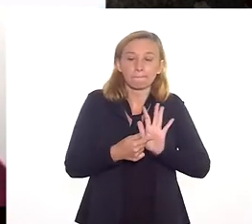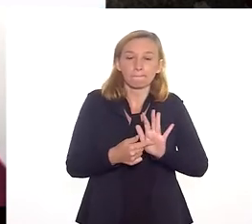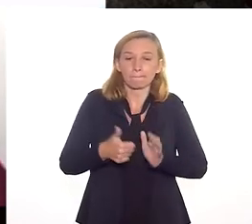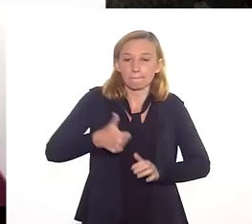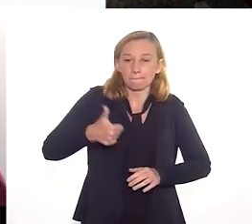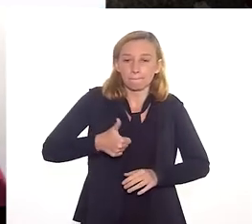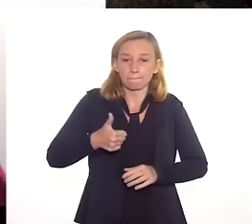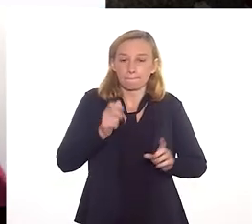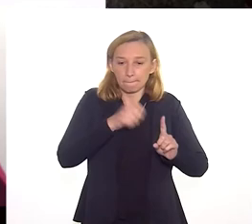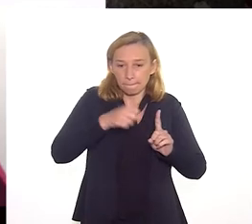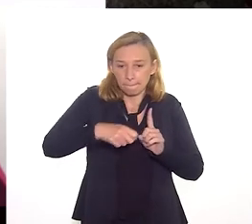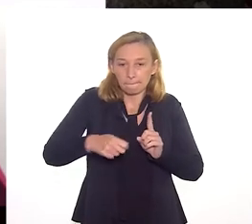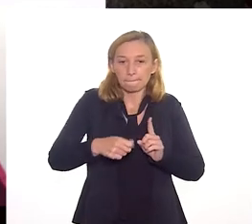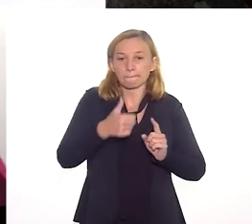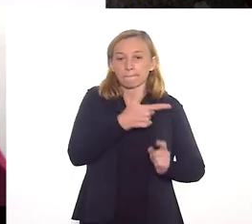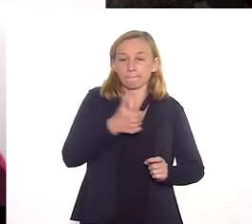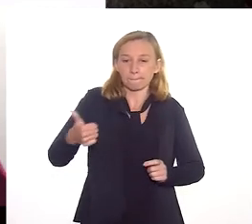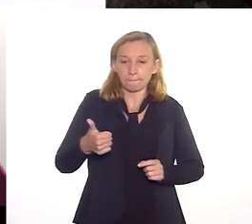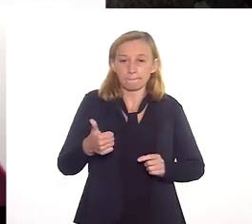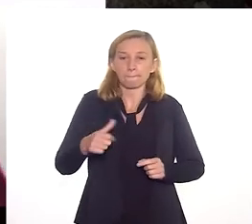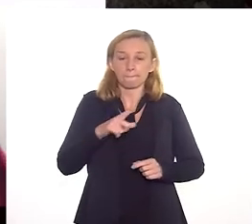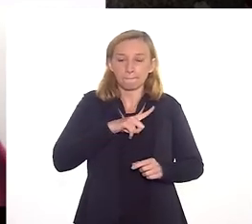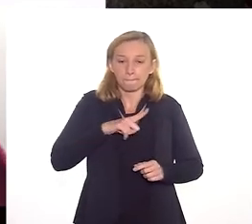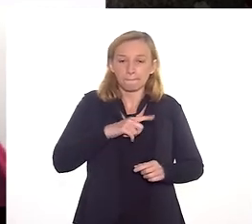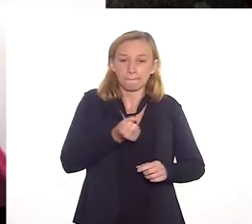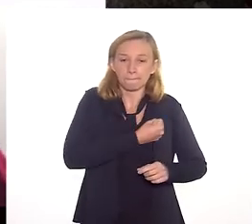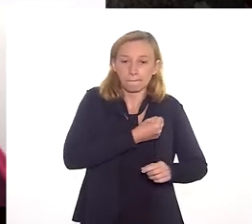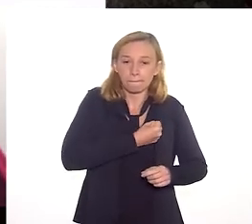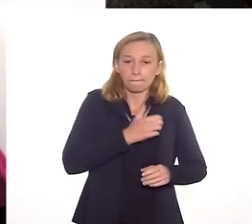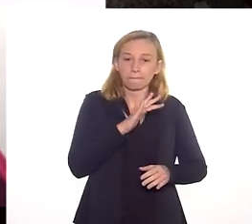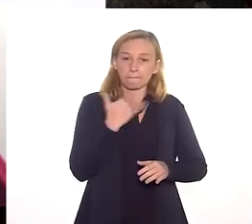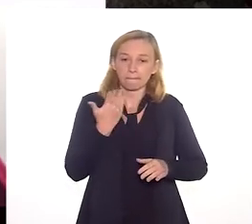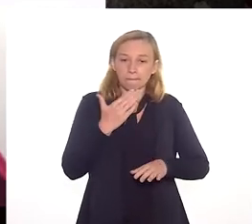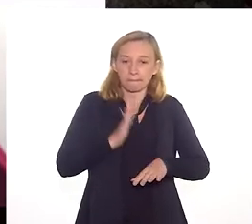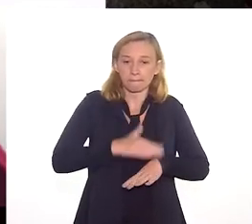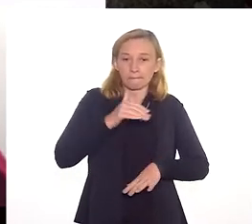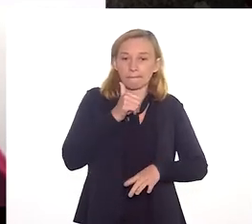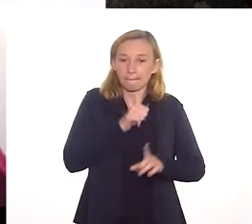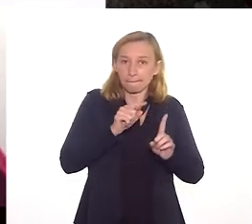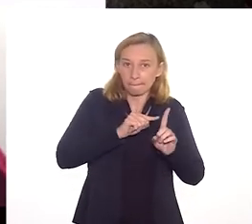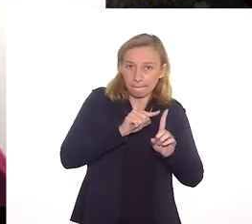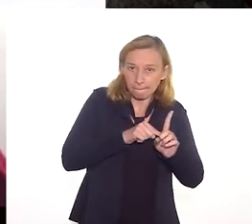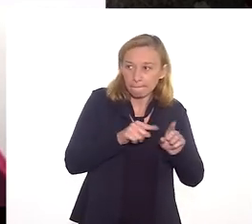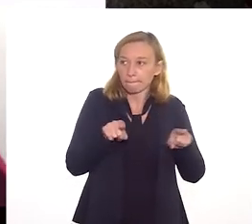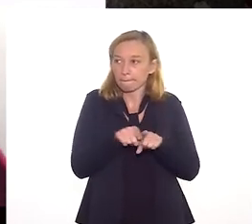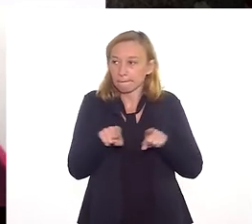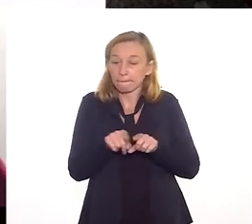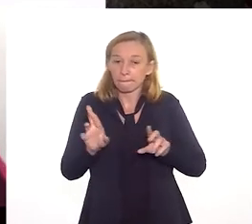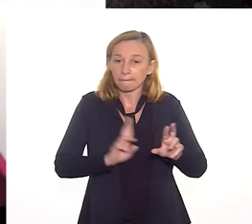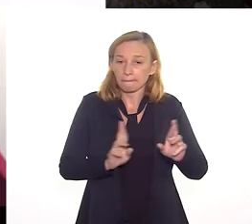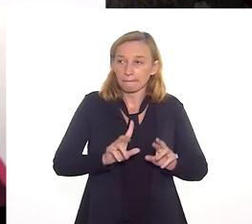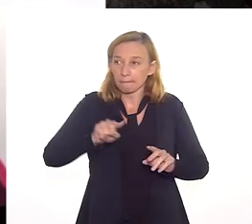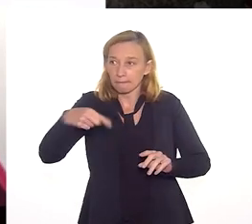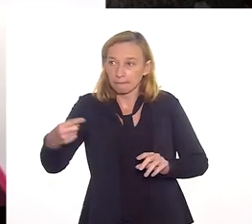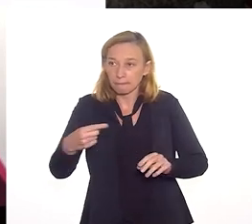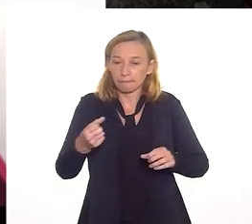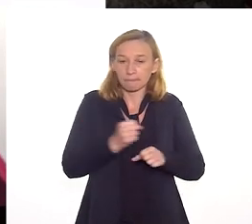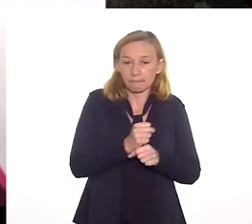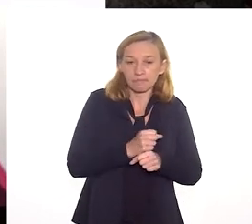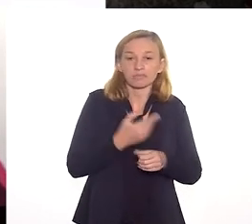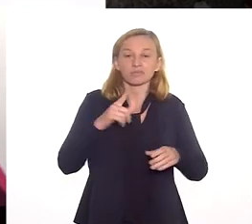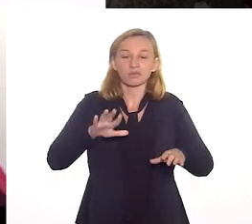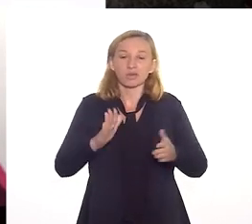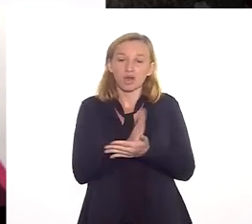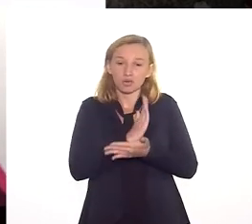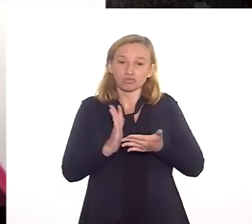nesses primeiros meses de 2021 teve uma mortalidade maior de grávidas, e também em relação aos anos anteriores, né? E também